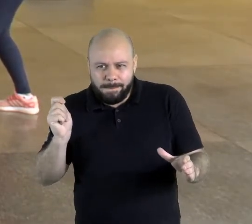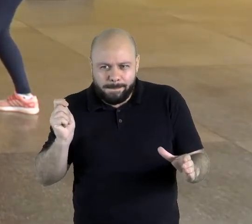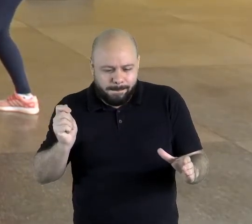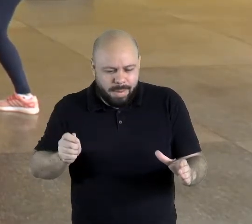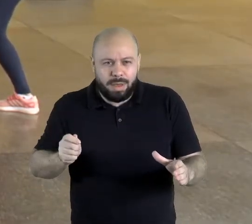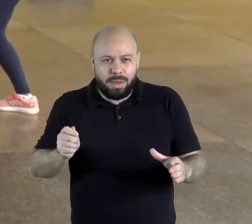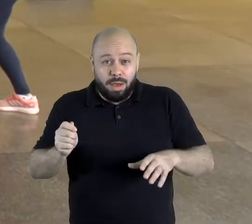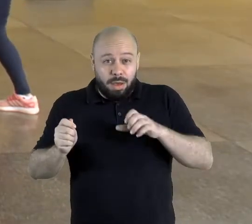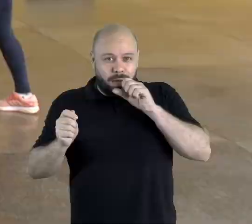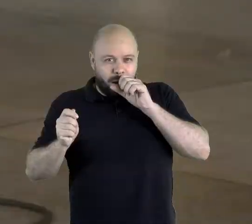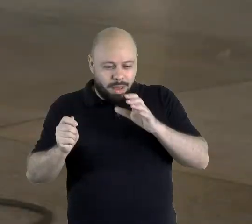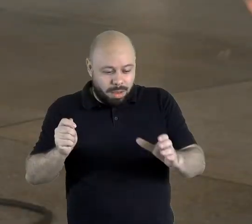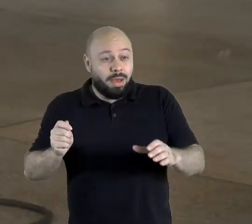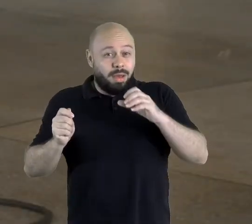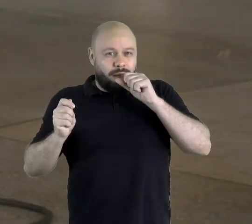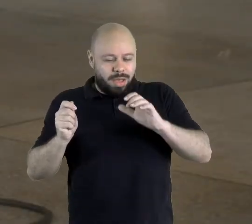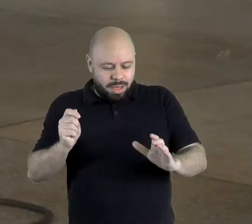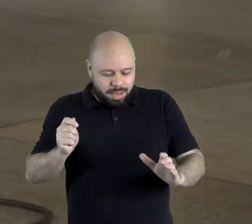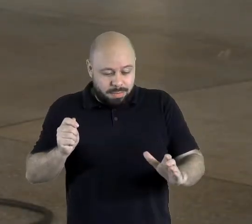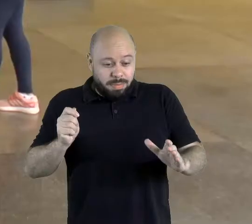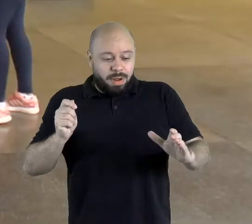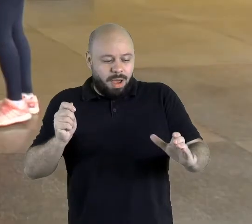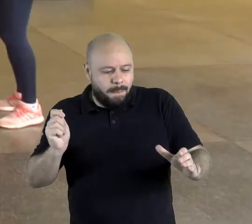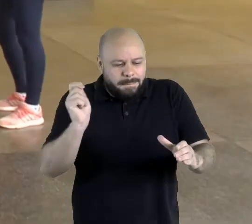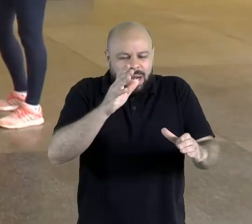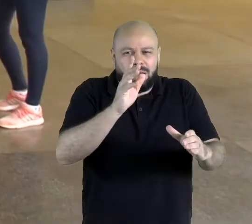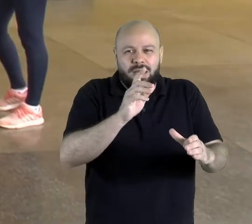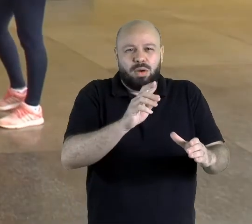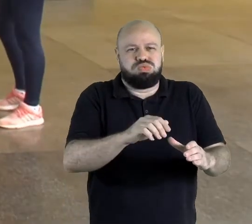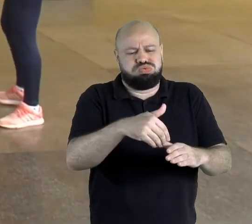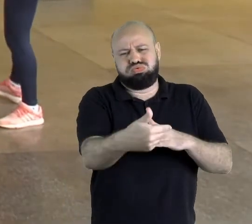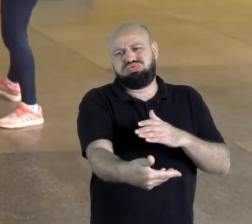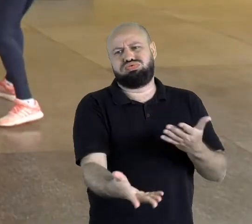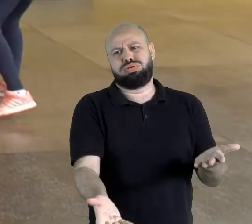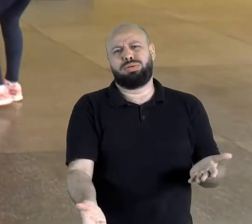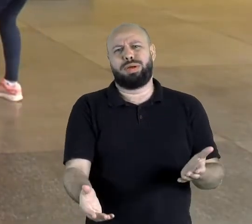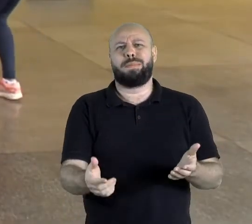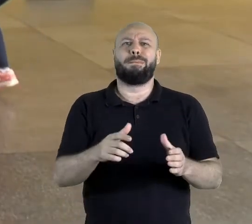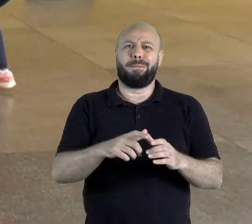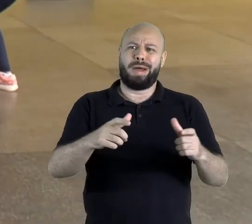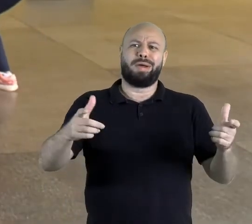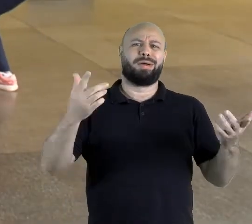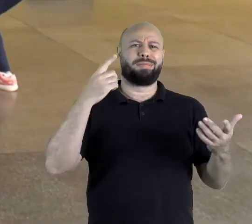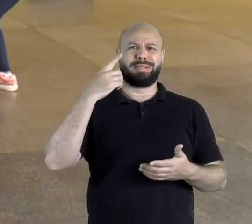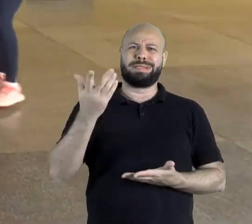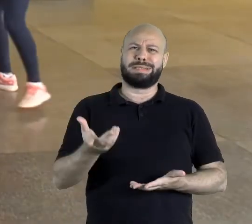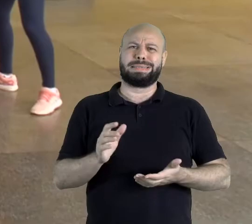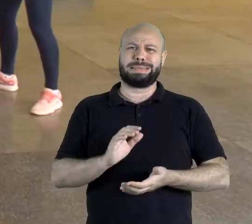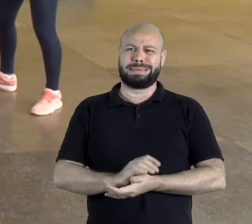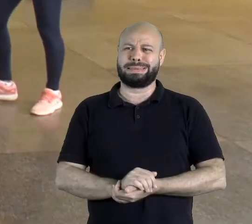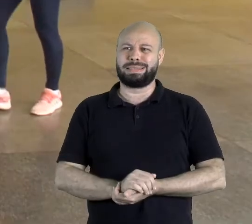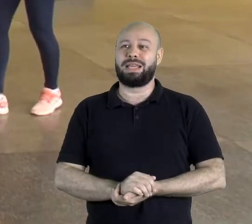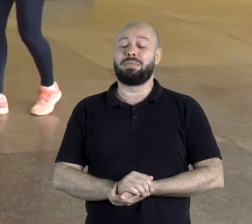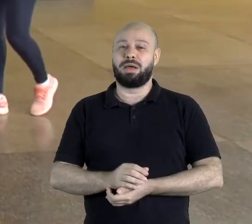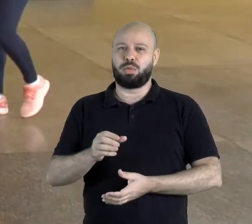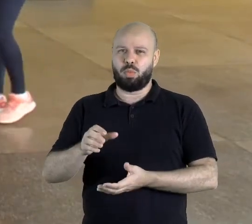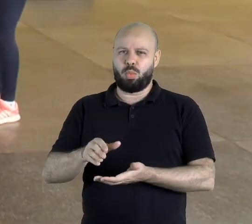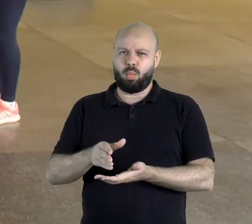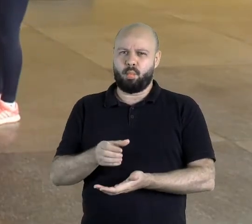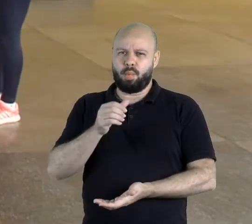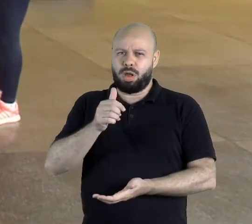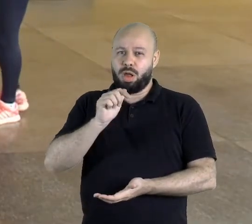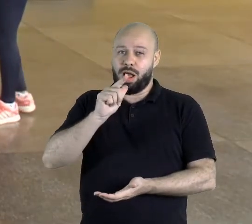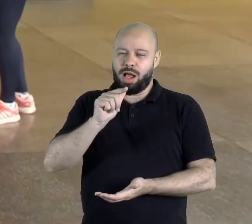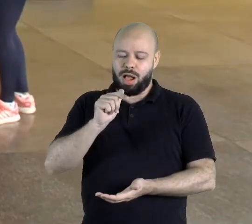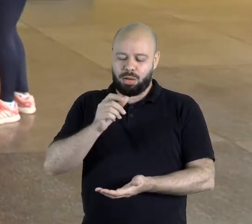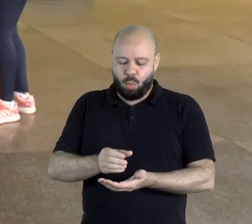e... Ah, e essa é difícil, hein? Ela é maior. Não vai dar certo. Vamos com a garrafinha PET? Garrafa PET